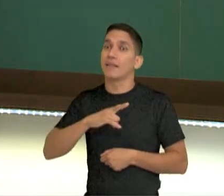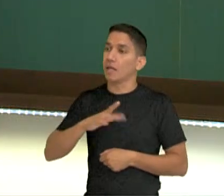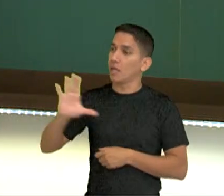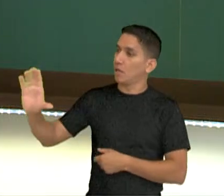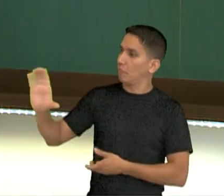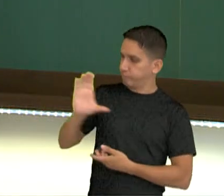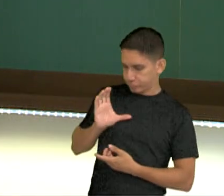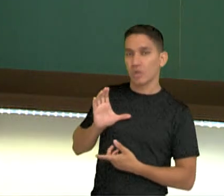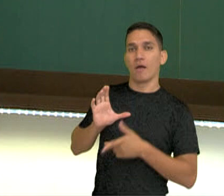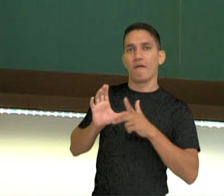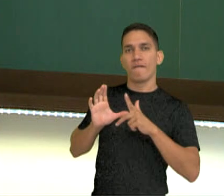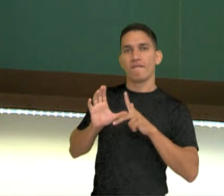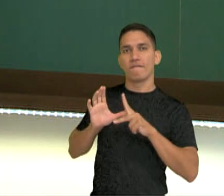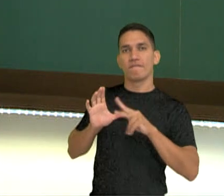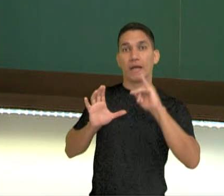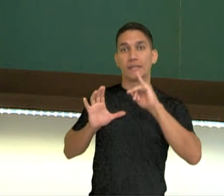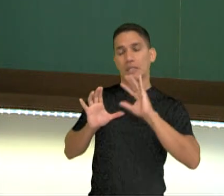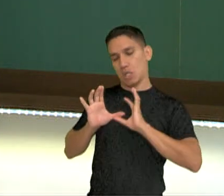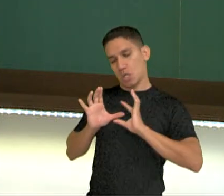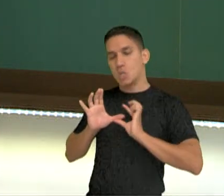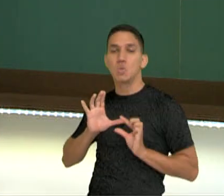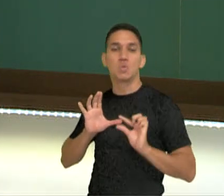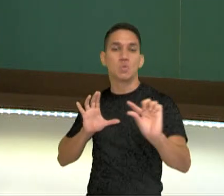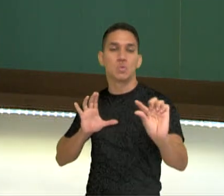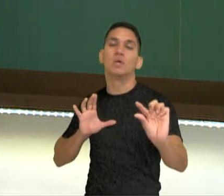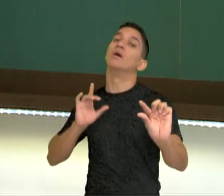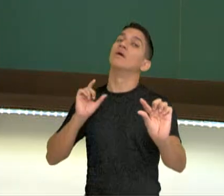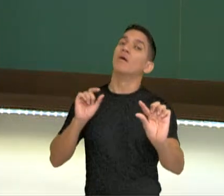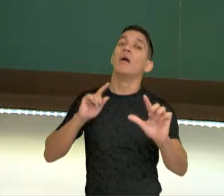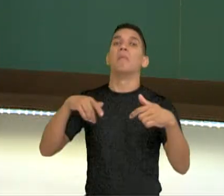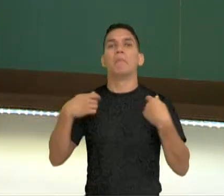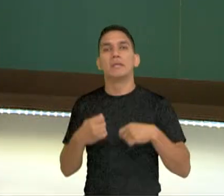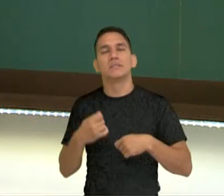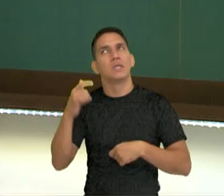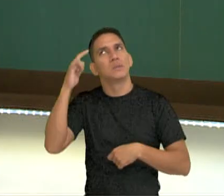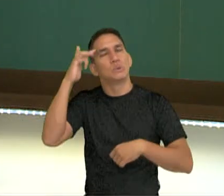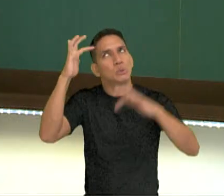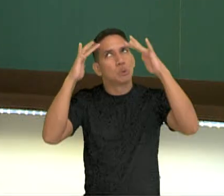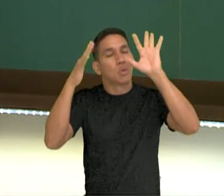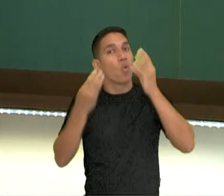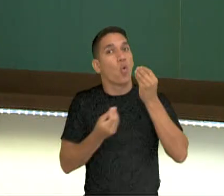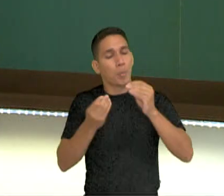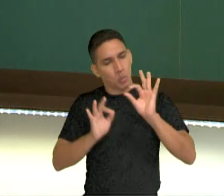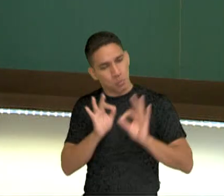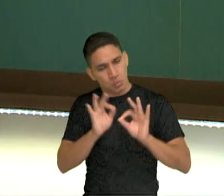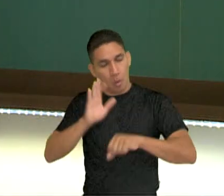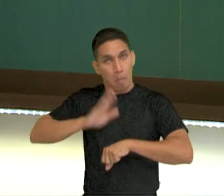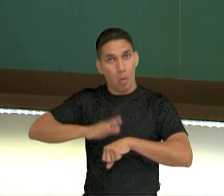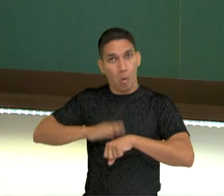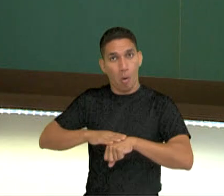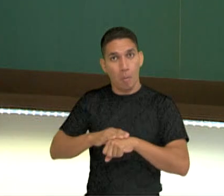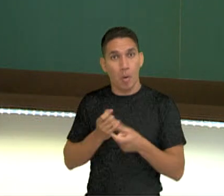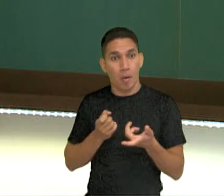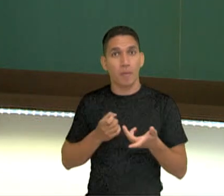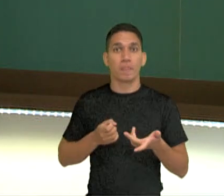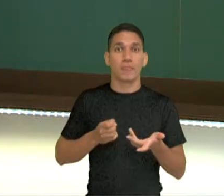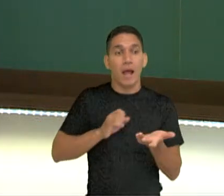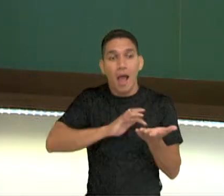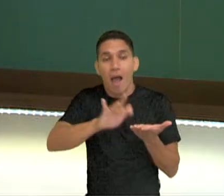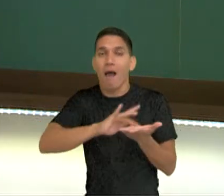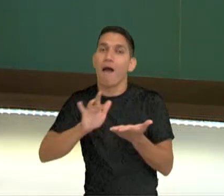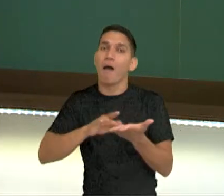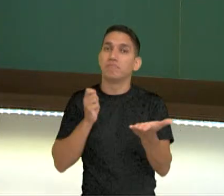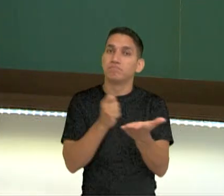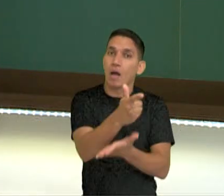vai contribuir. Mas para isso ela também precisa repensar nos seus próprios gastos. Ela prevê ali que